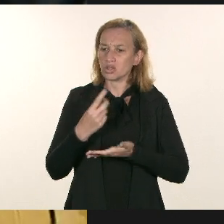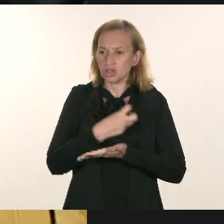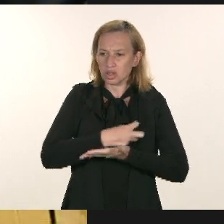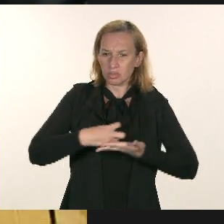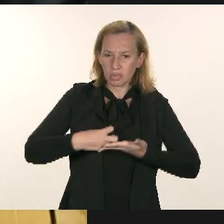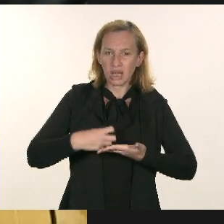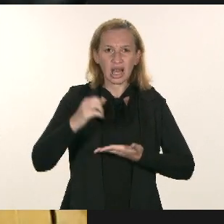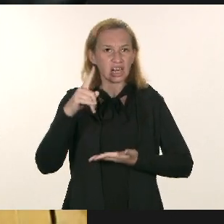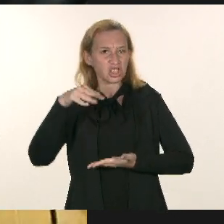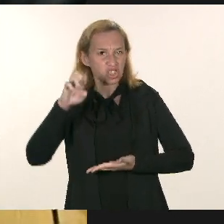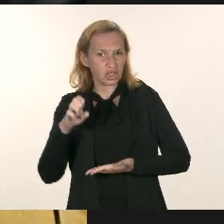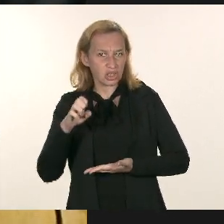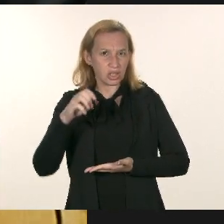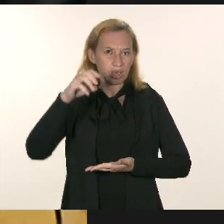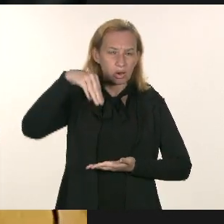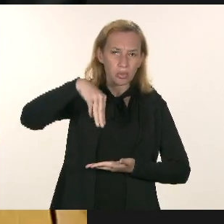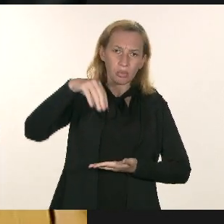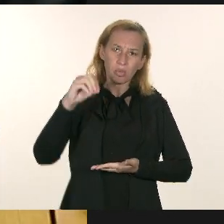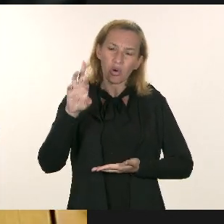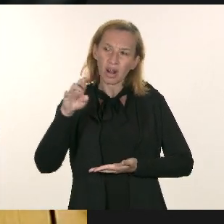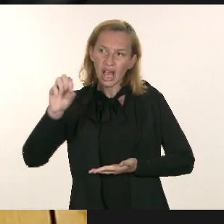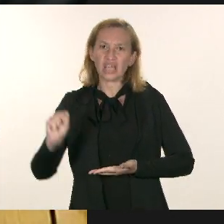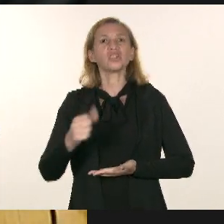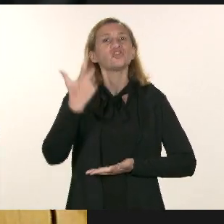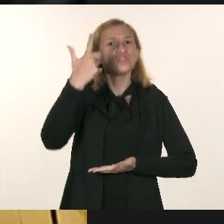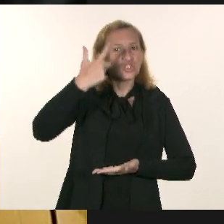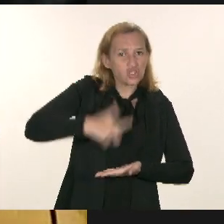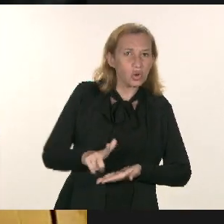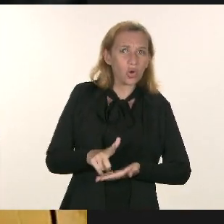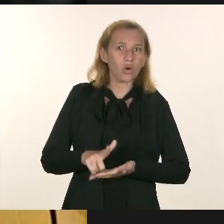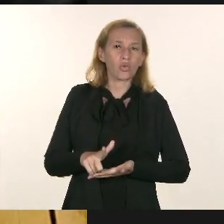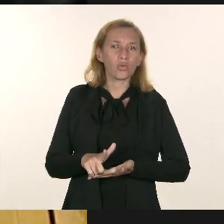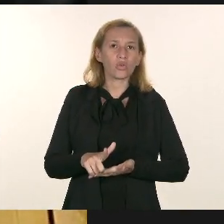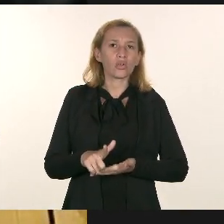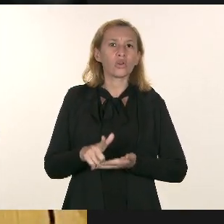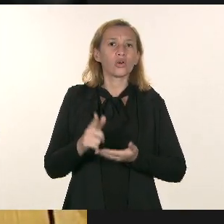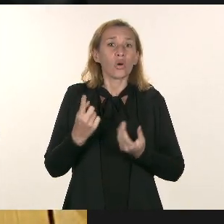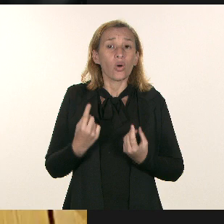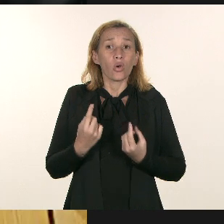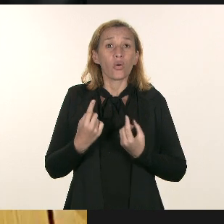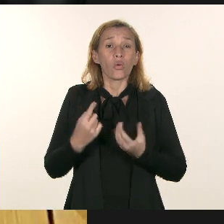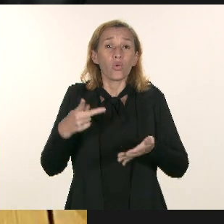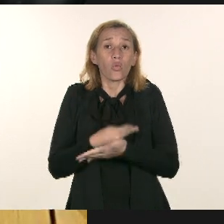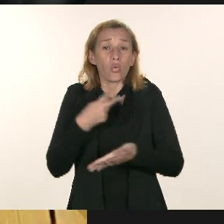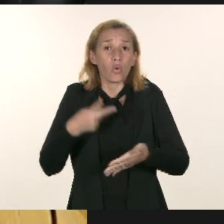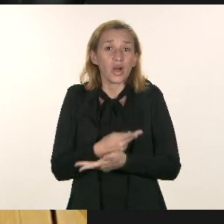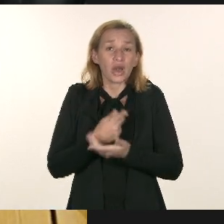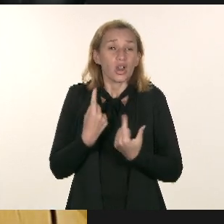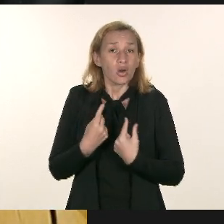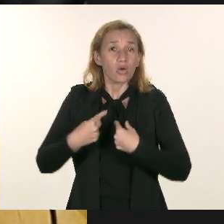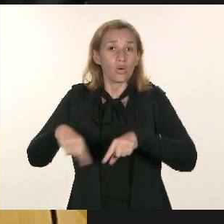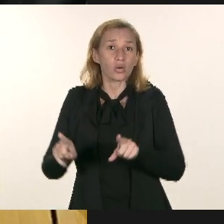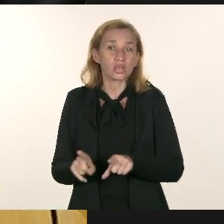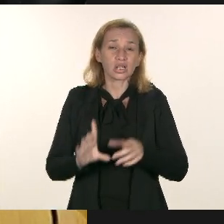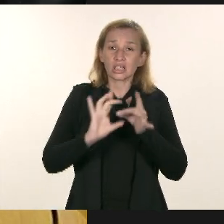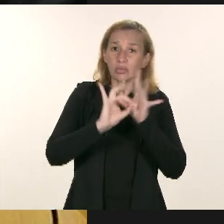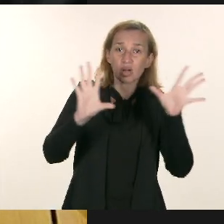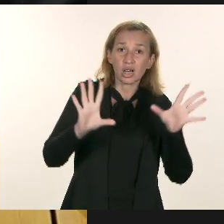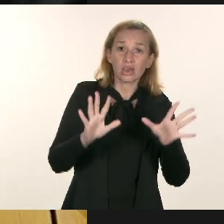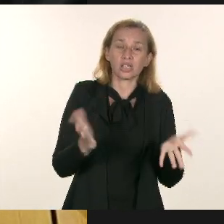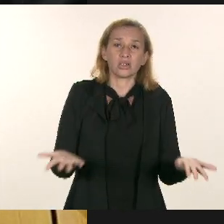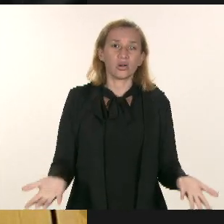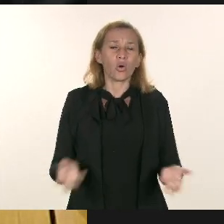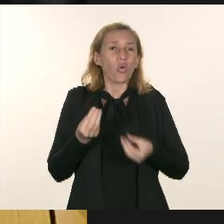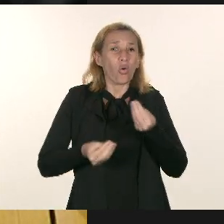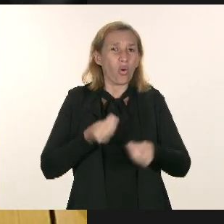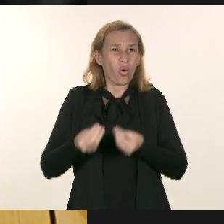Alexandre de Moraes e ele, mais uma vez, comete um atentado à democracia. É inaceitável que